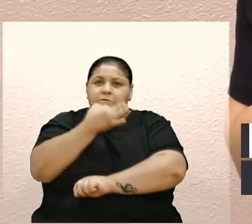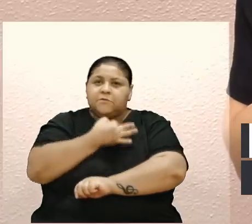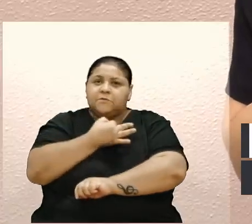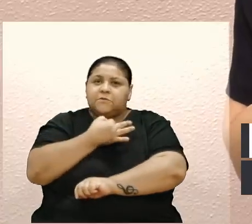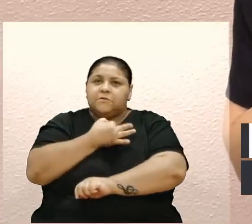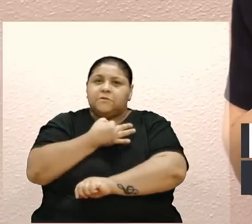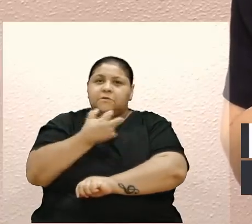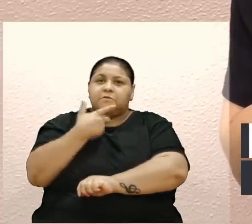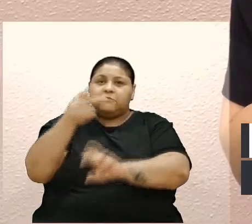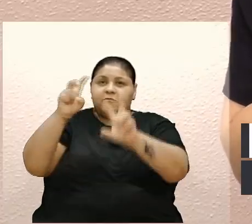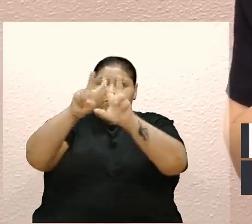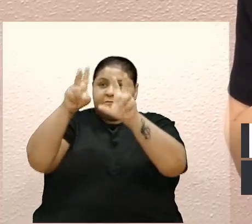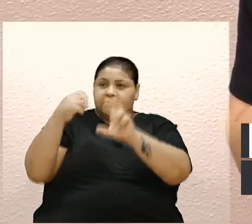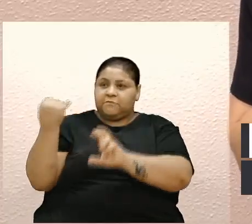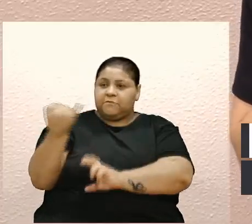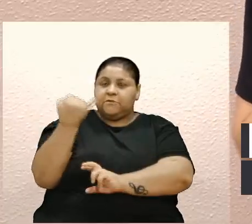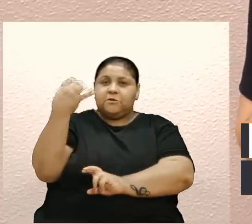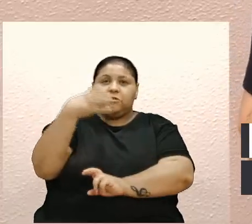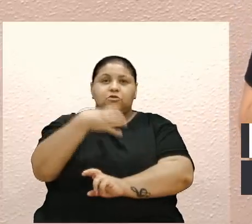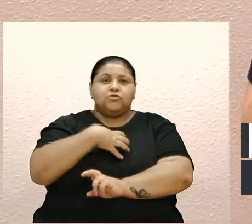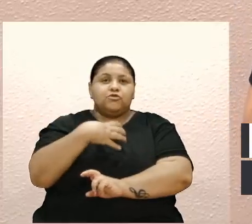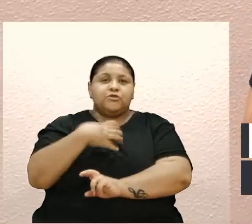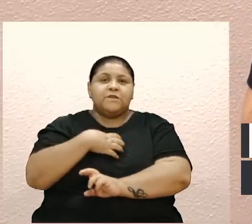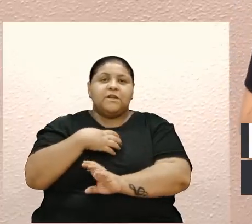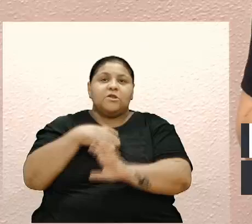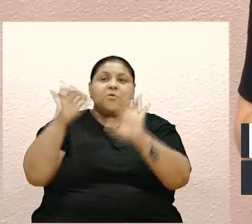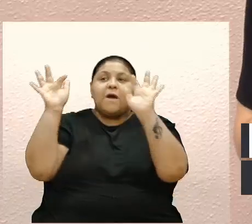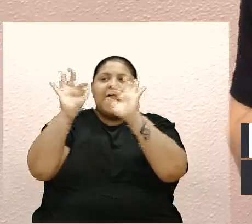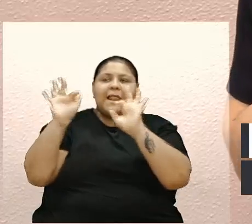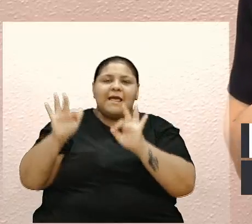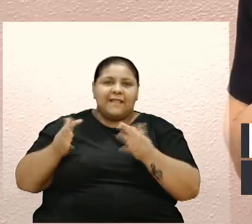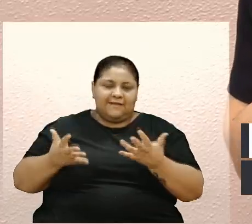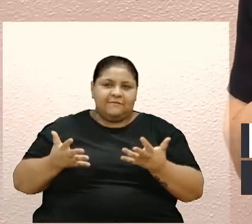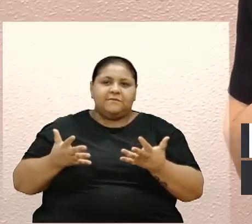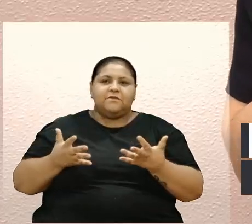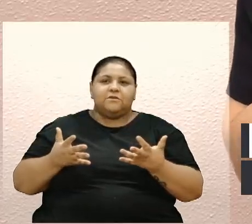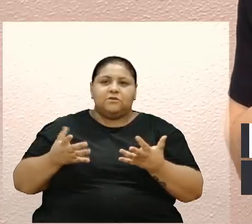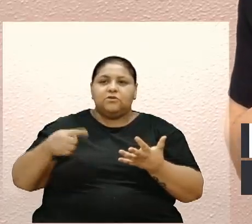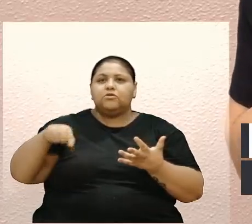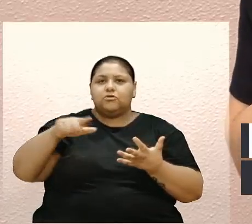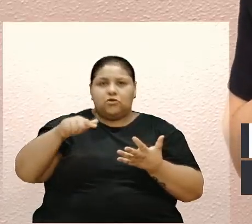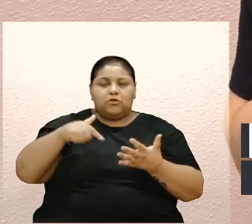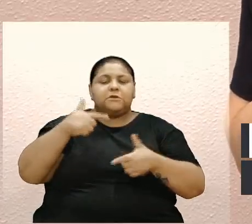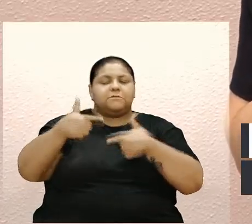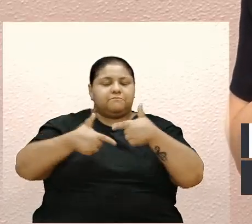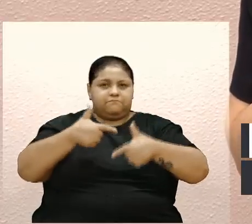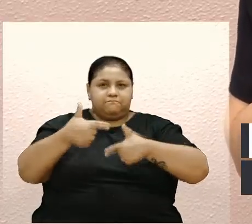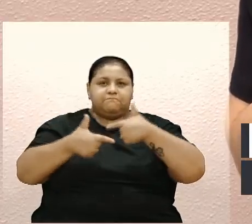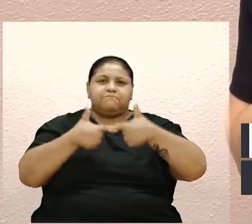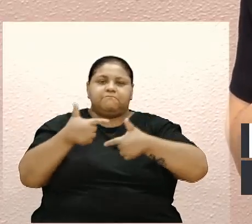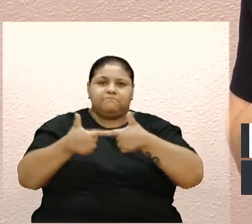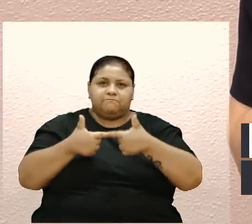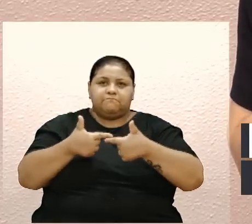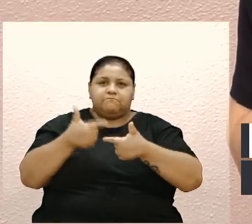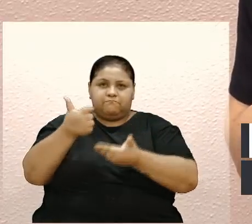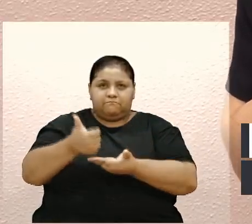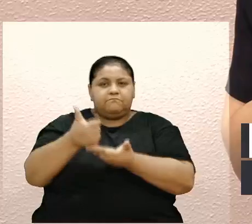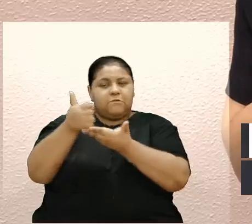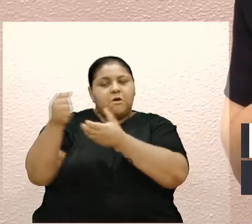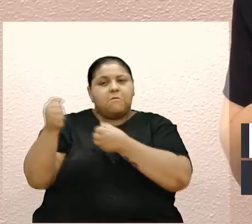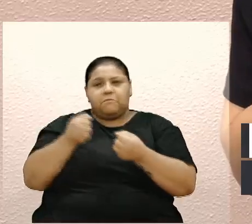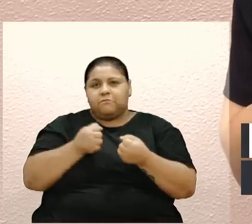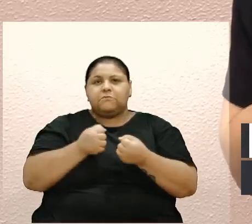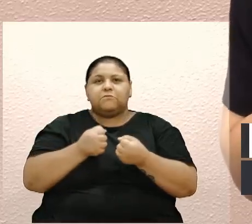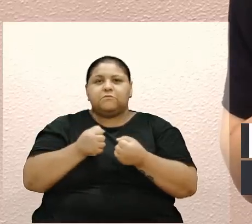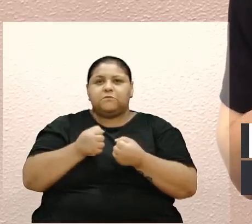trazendo temas importantíssimos de uma forma irreverente e, sem dúvidas nenhuma, nós vamos trabalhar e vamos dar todo o apoio possível